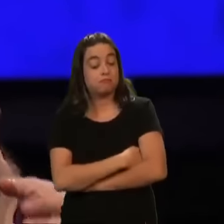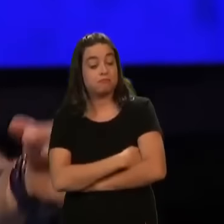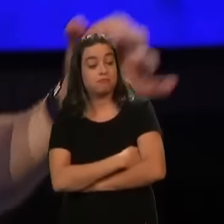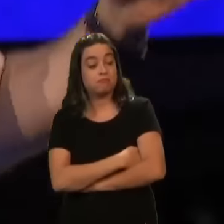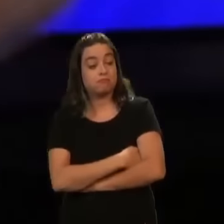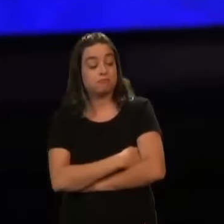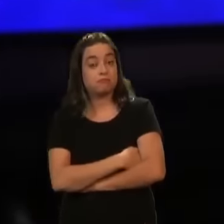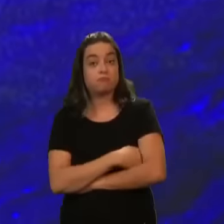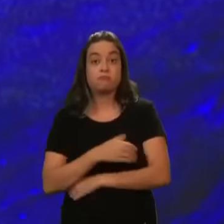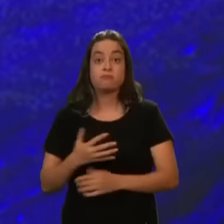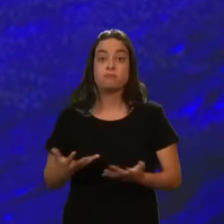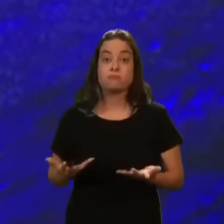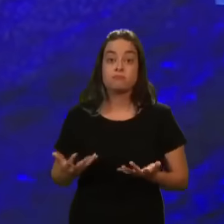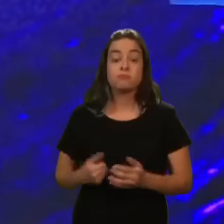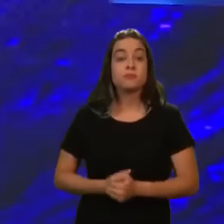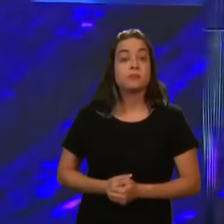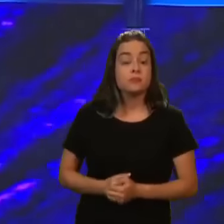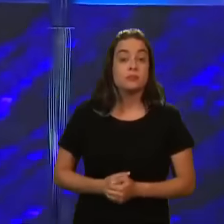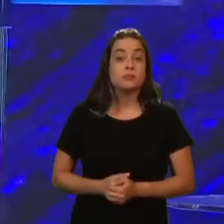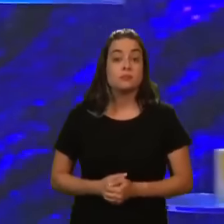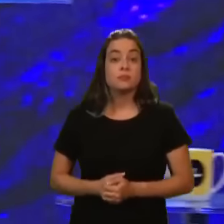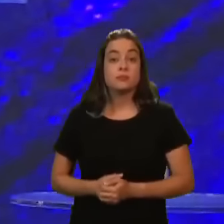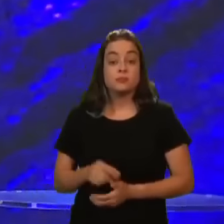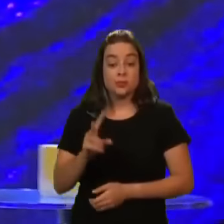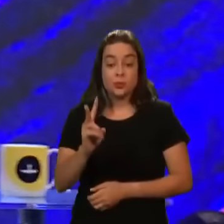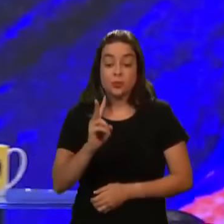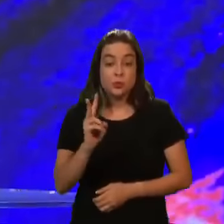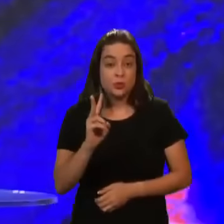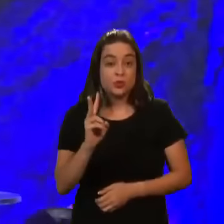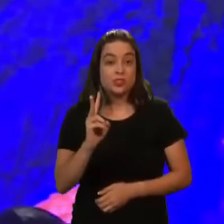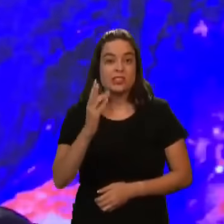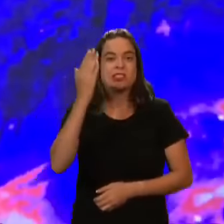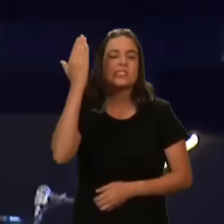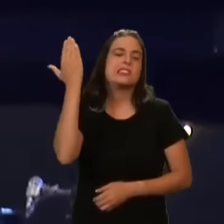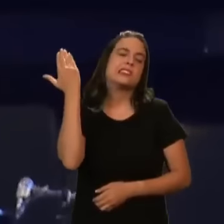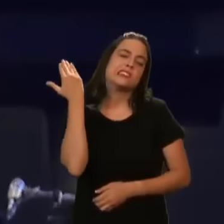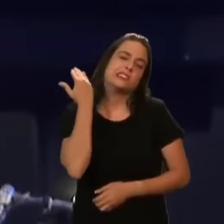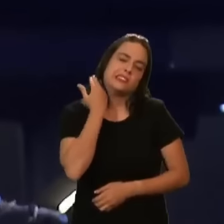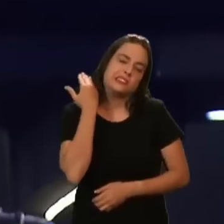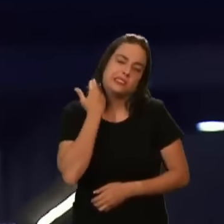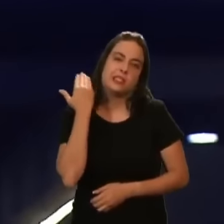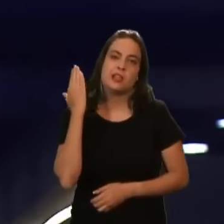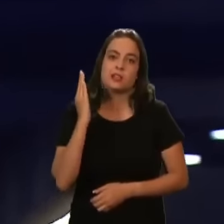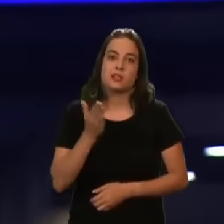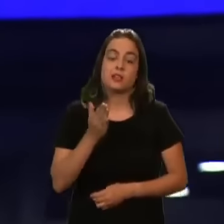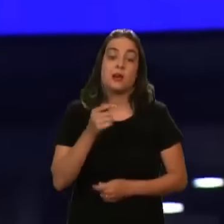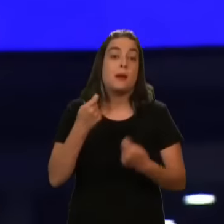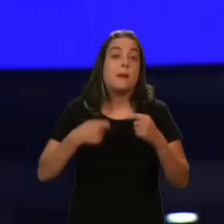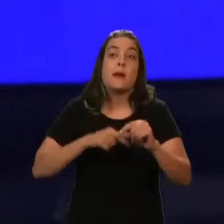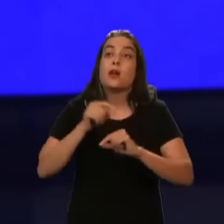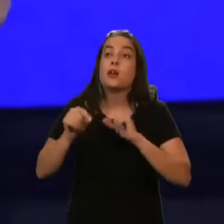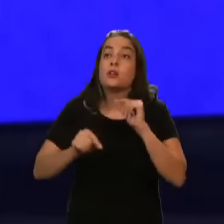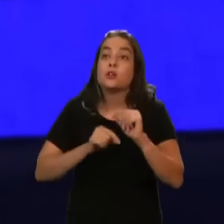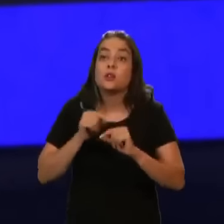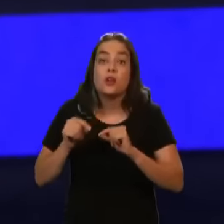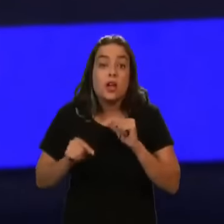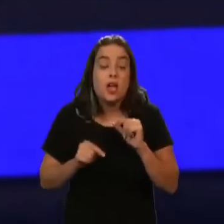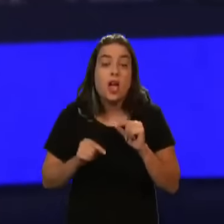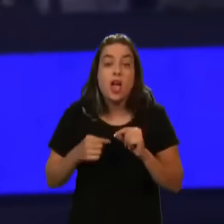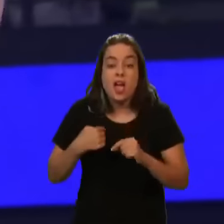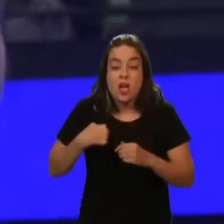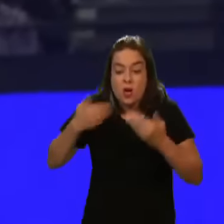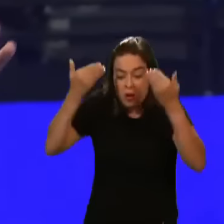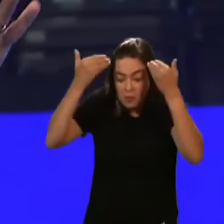Eles cansaram. Tem que chegar um dia que você fala assim: meus planos não